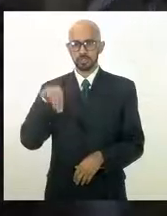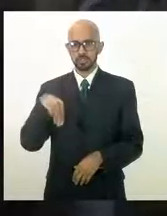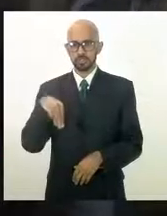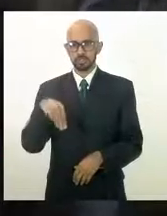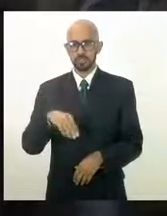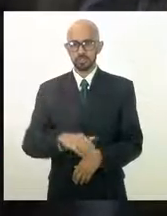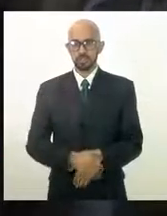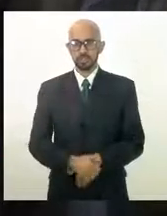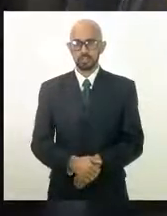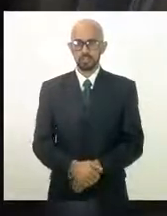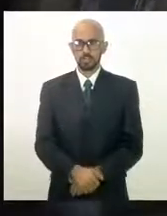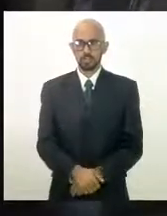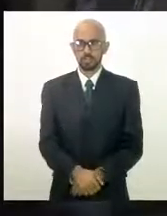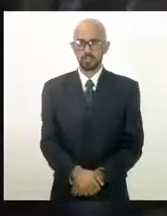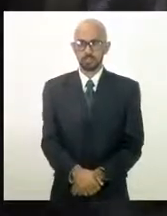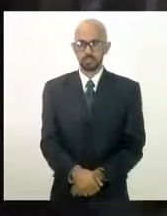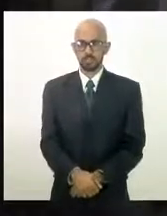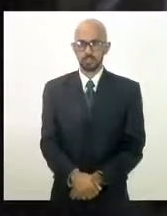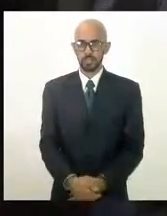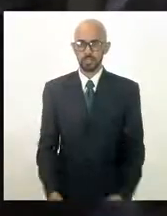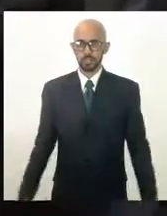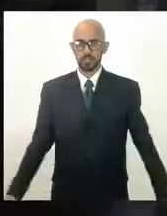Lazzaroni,